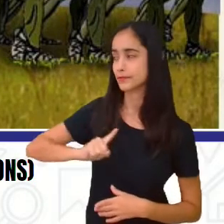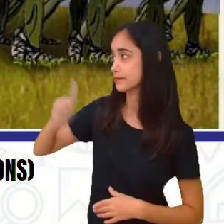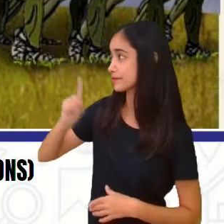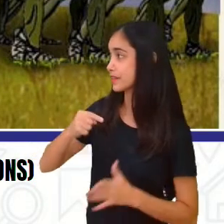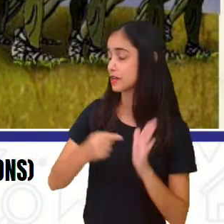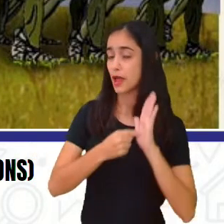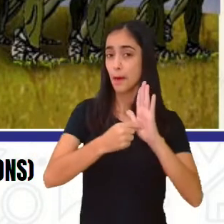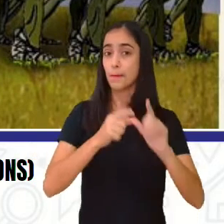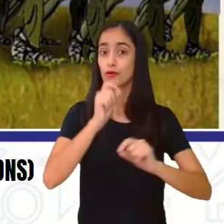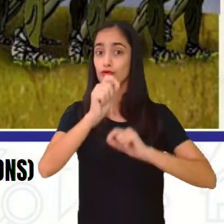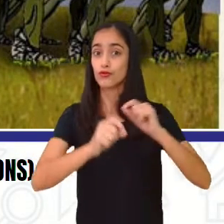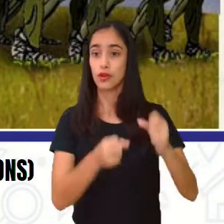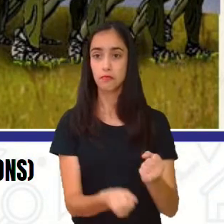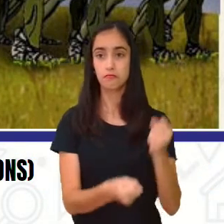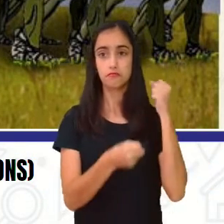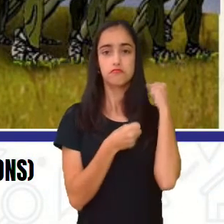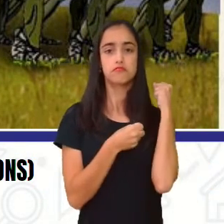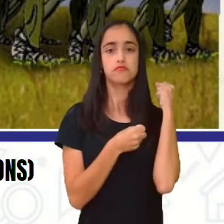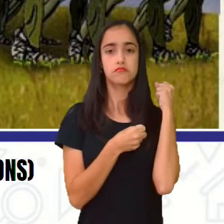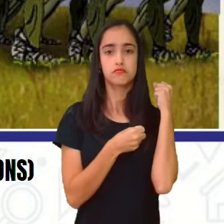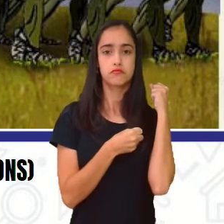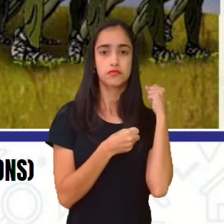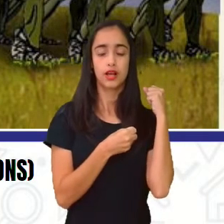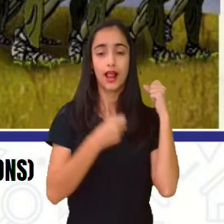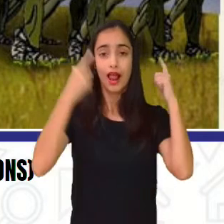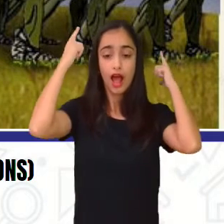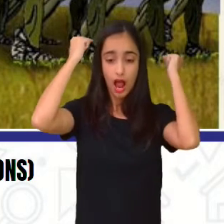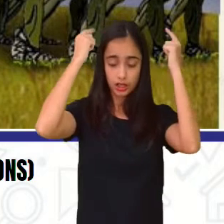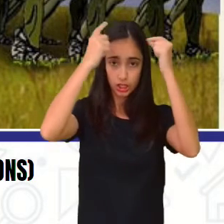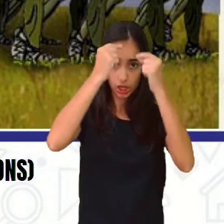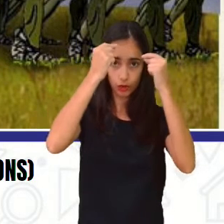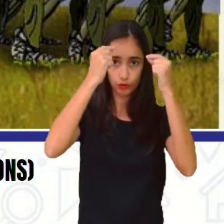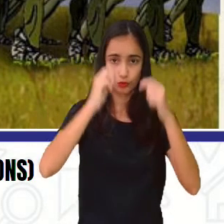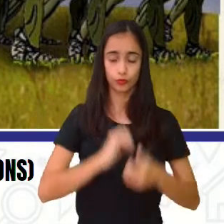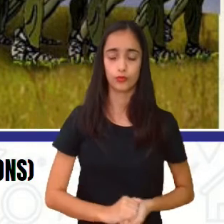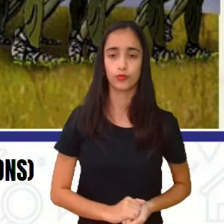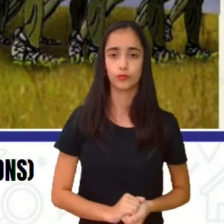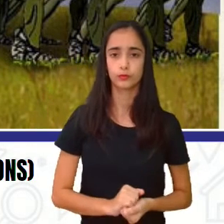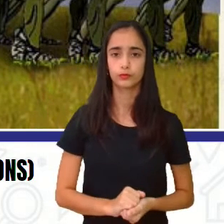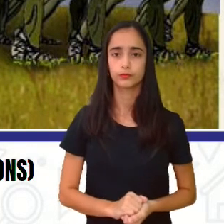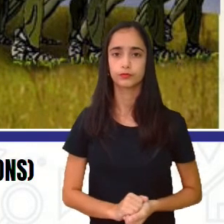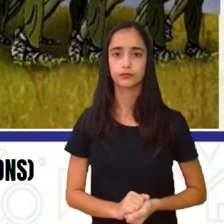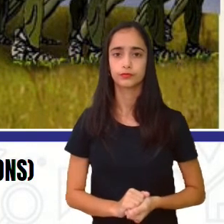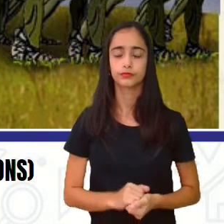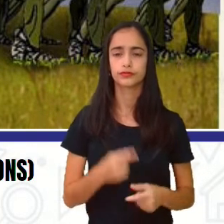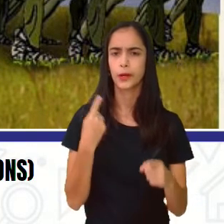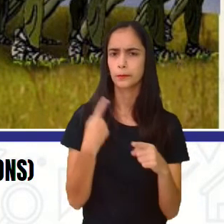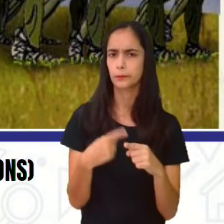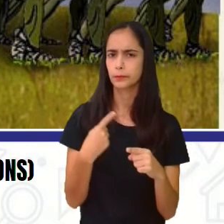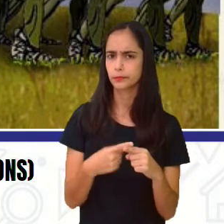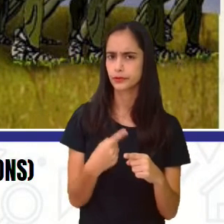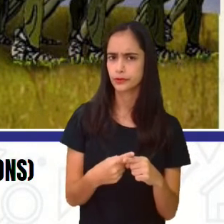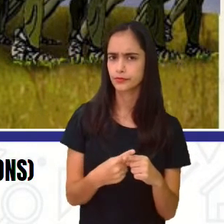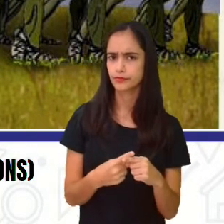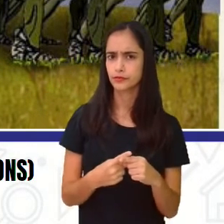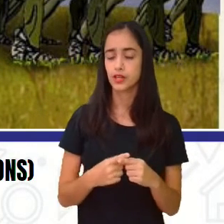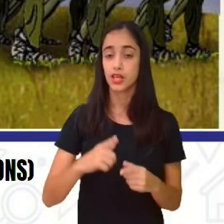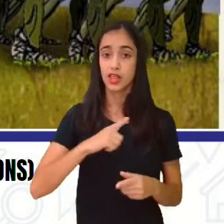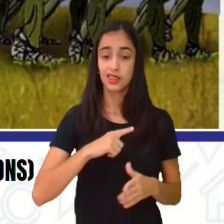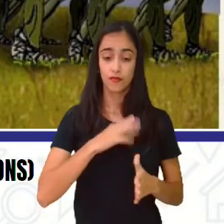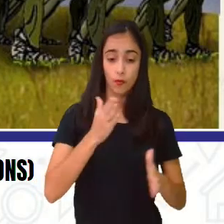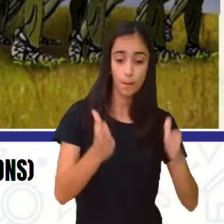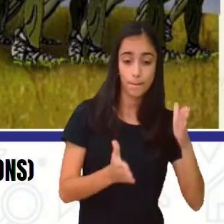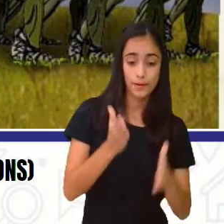o exército grego, né, como eu falei, os hoplitas, né, espartanos, né, é uma falange, né, porque durante esse período